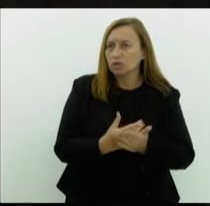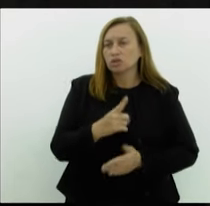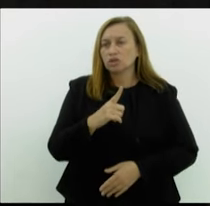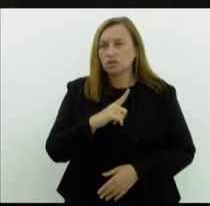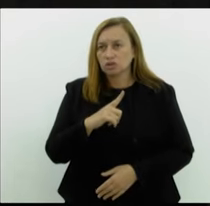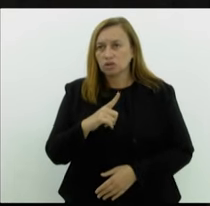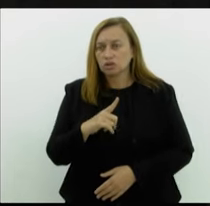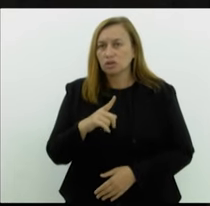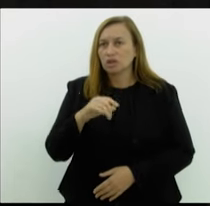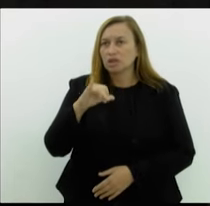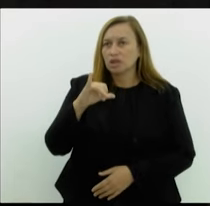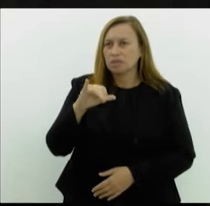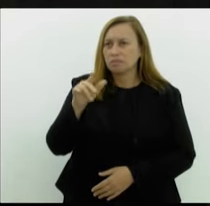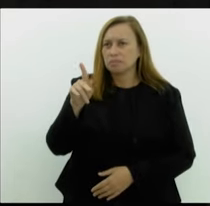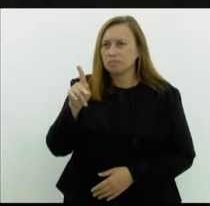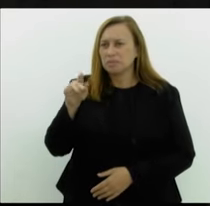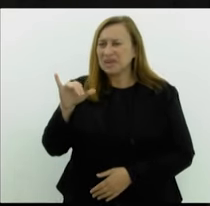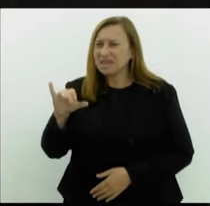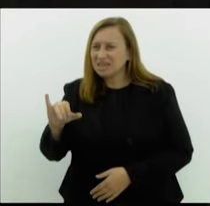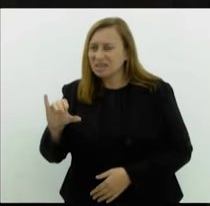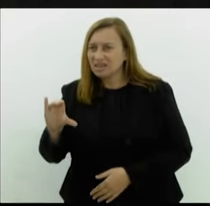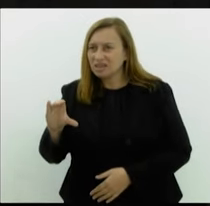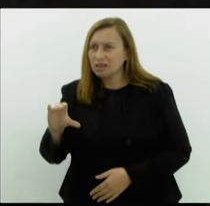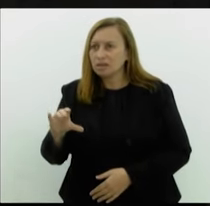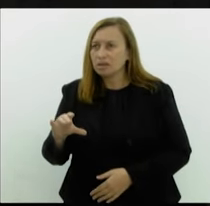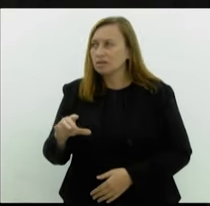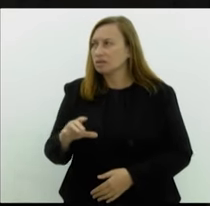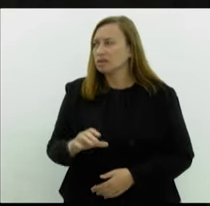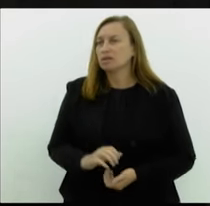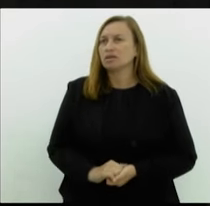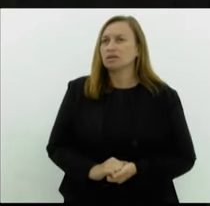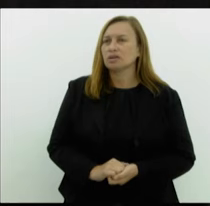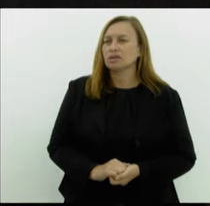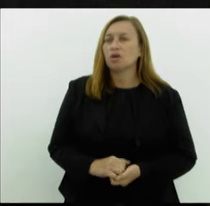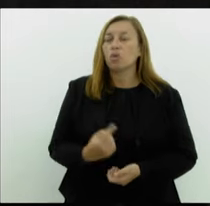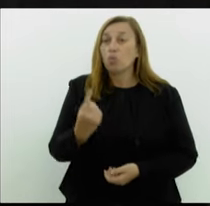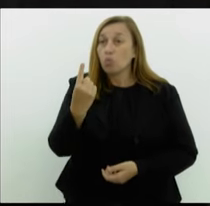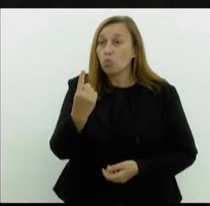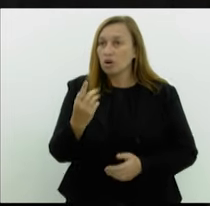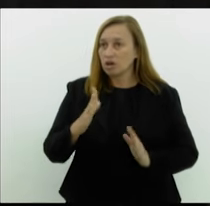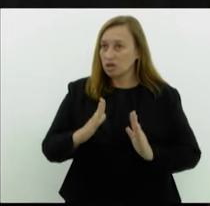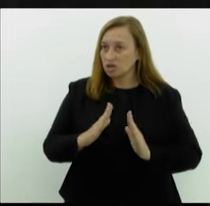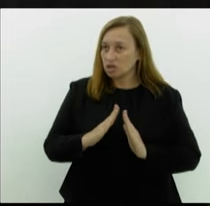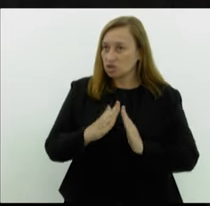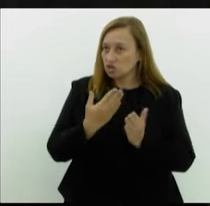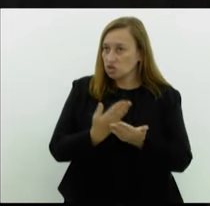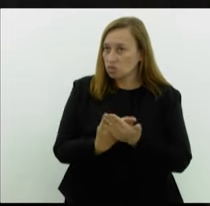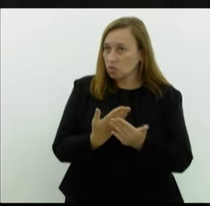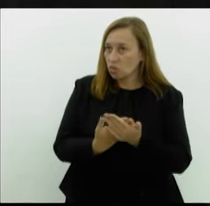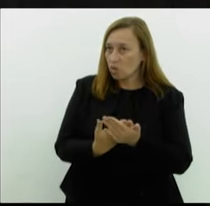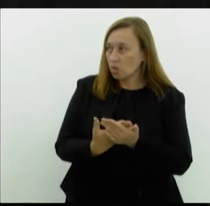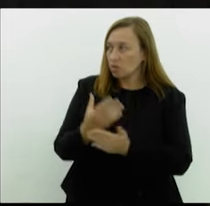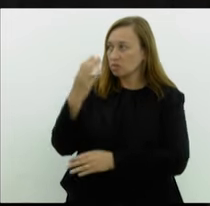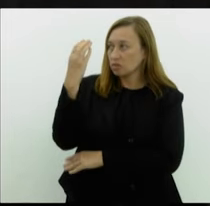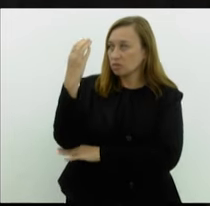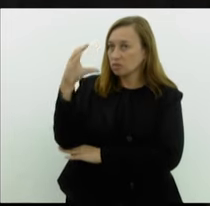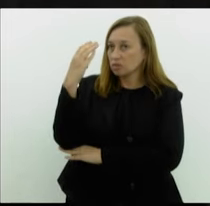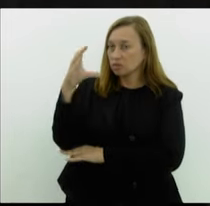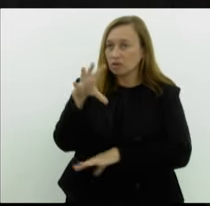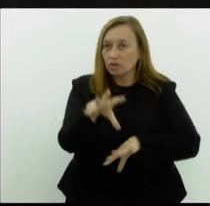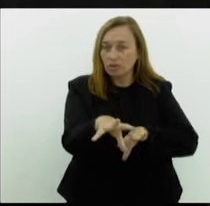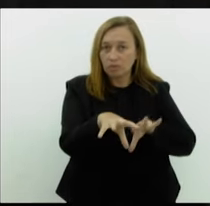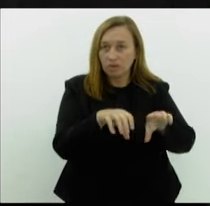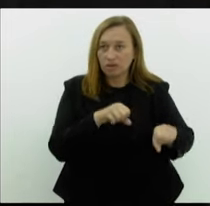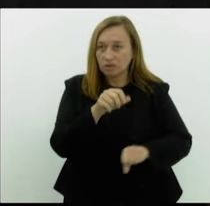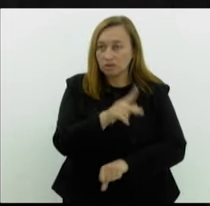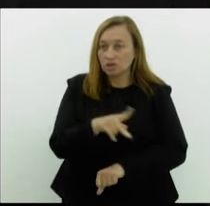IEPIC e soube que no colégio IEPIC, um colégio, tem diferentes alunos que estão